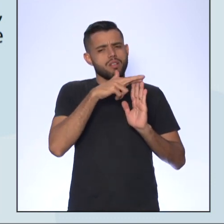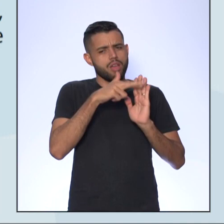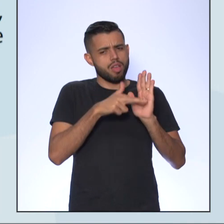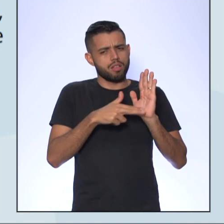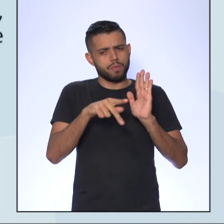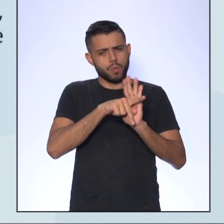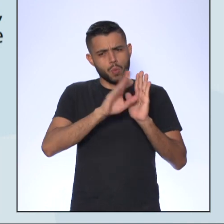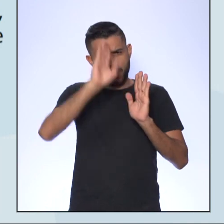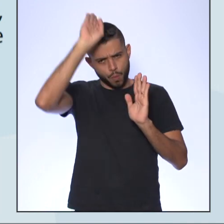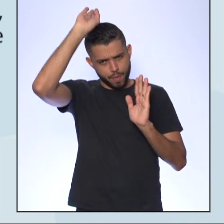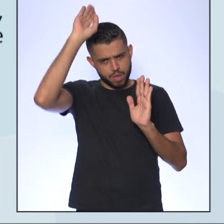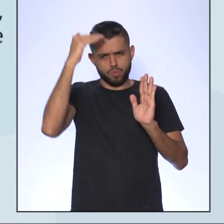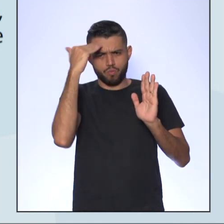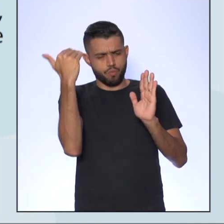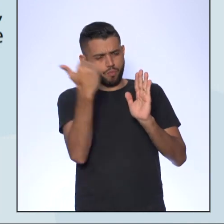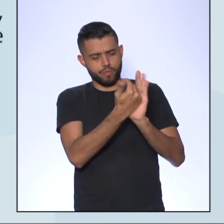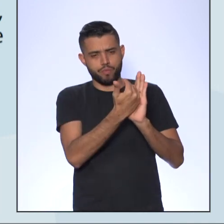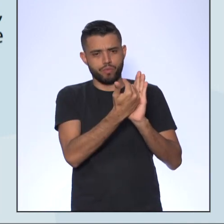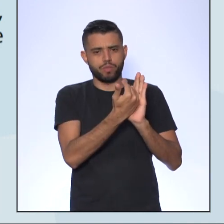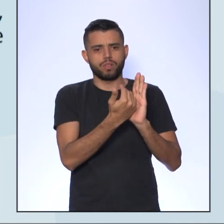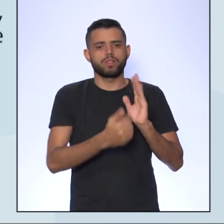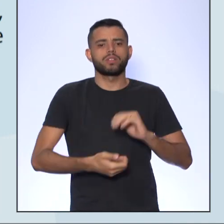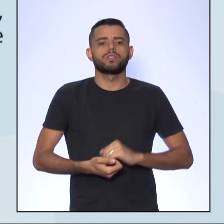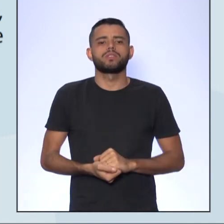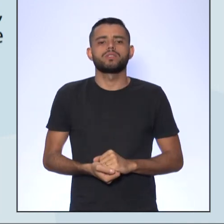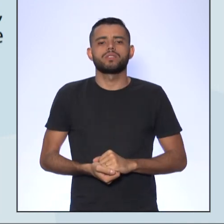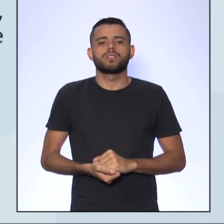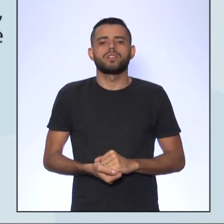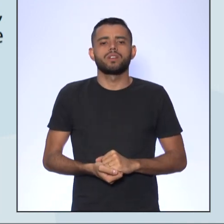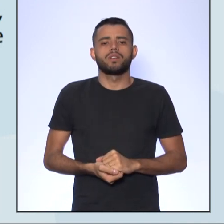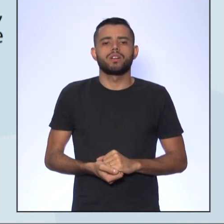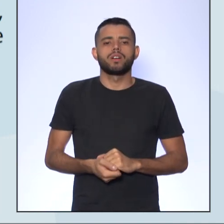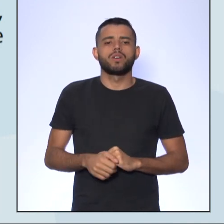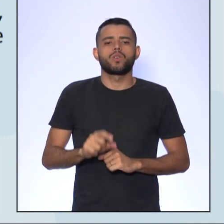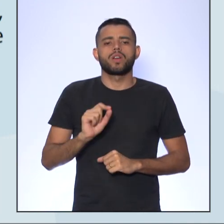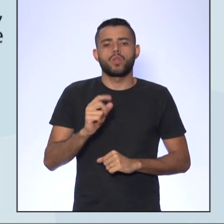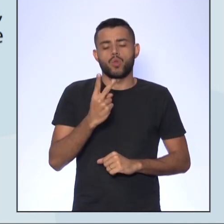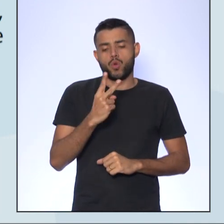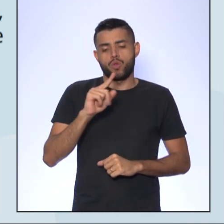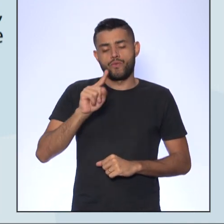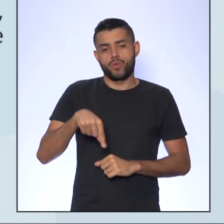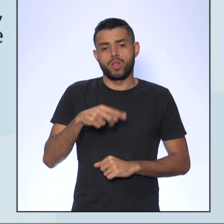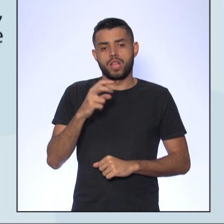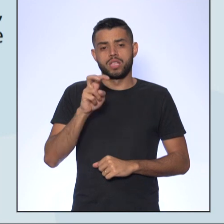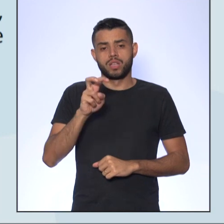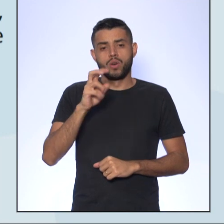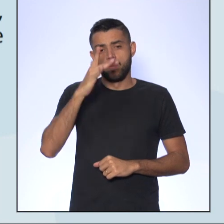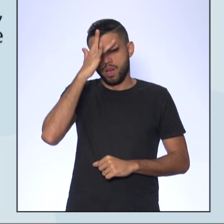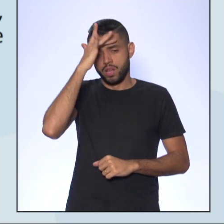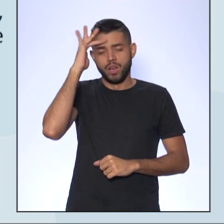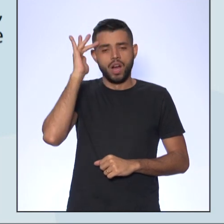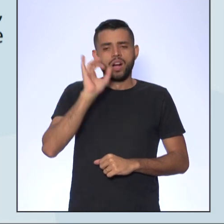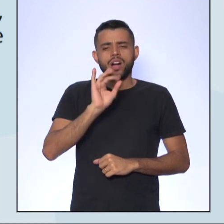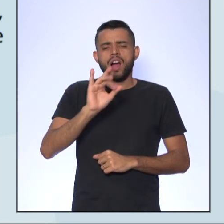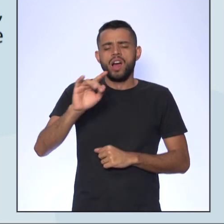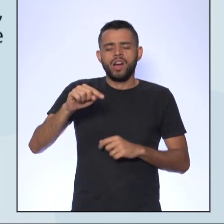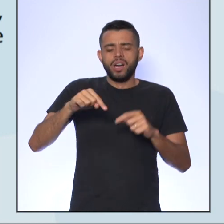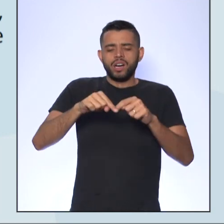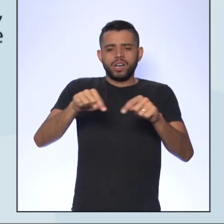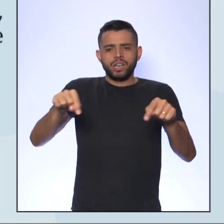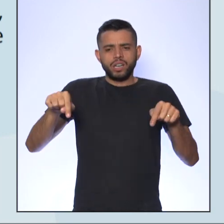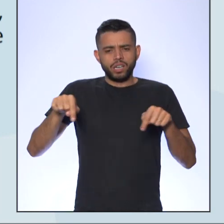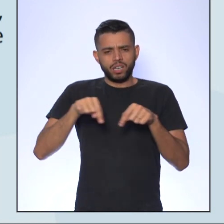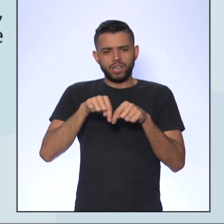bombeiros, que no caso as dos bombeiros é menor, né, é de 2,5 pessoas por metro quadrado. A gente